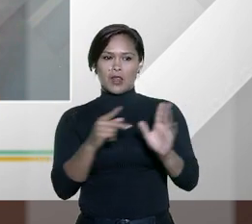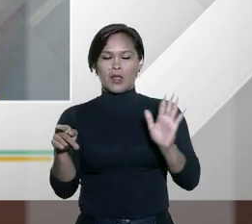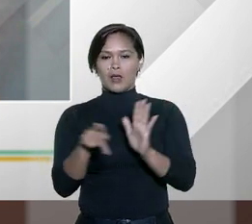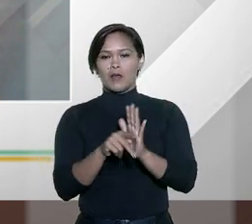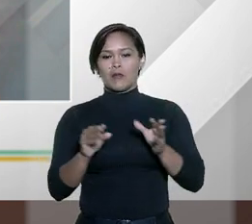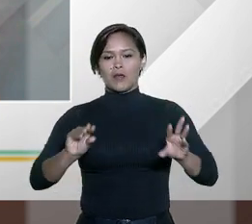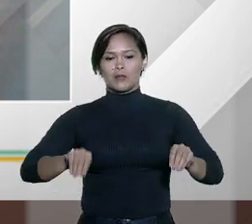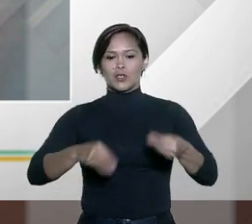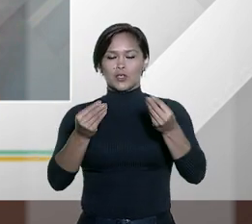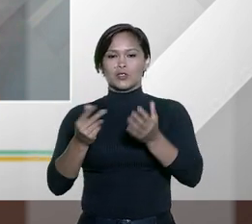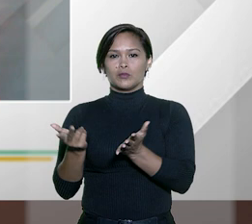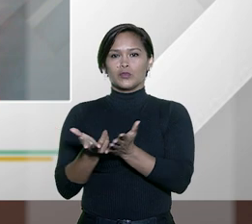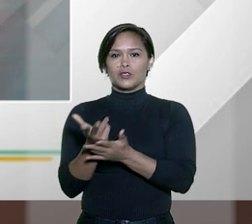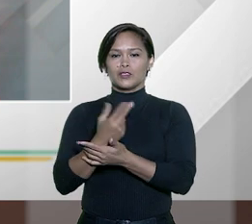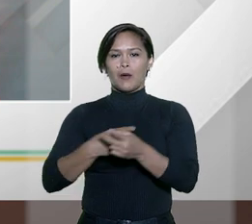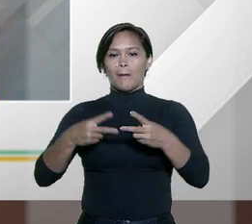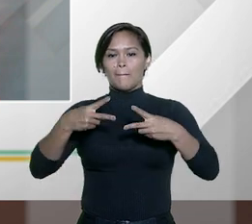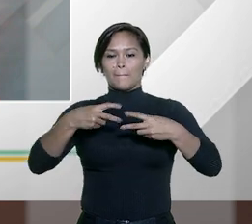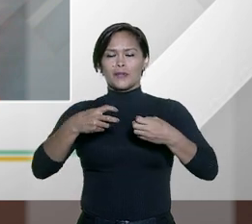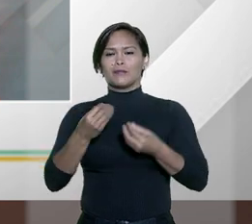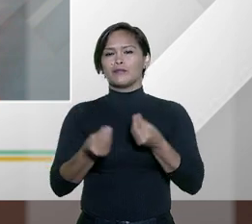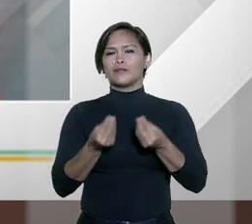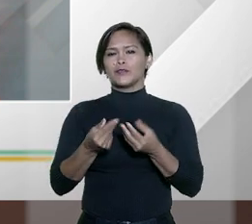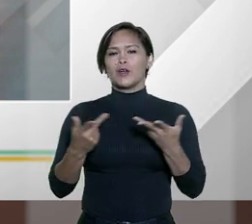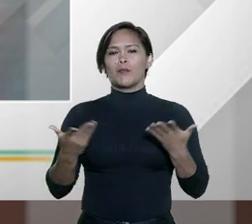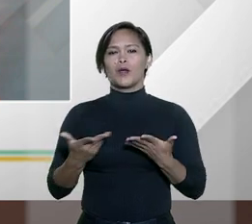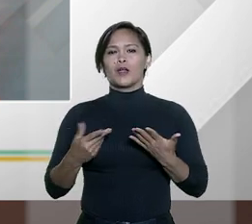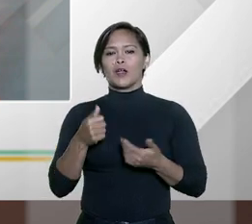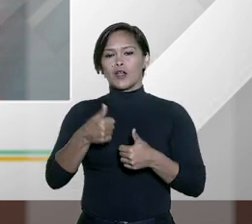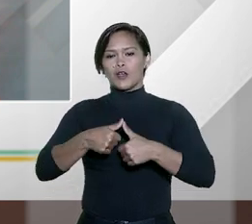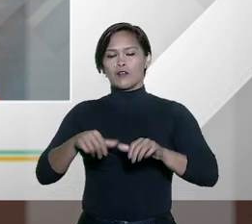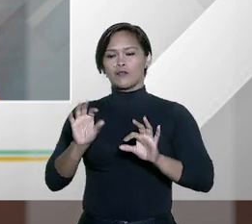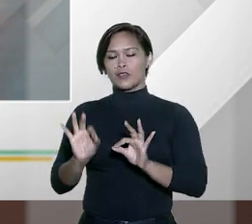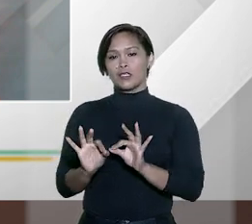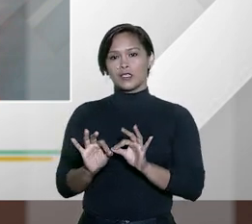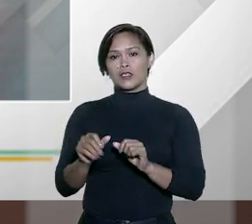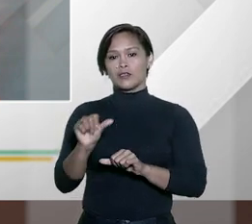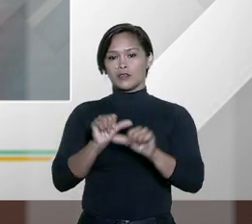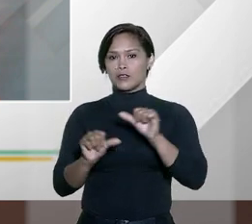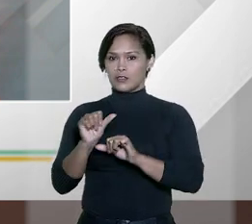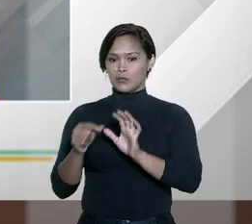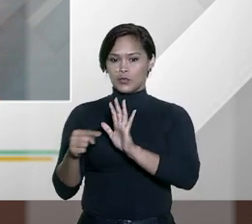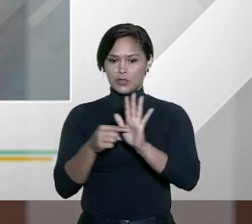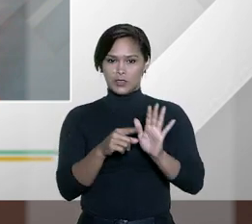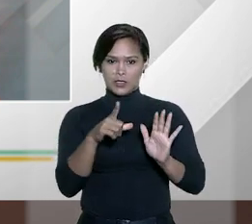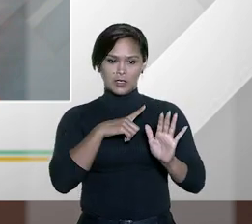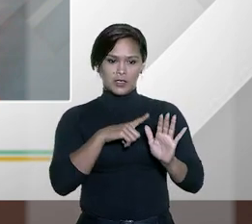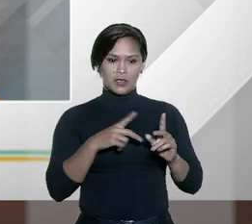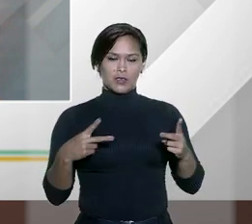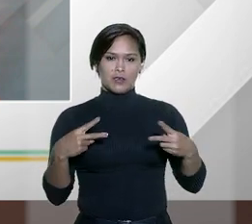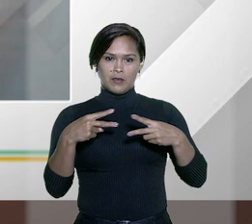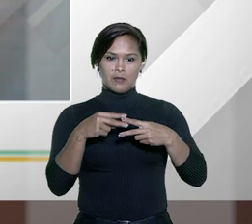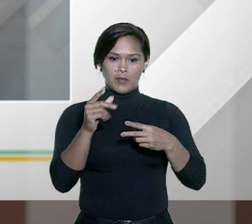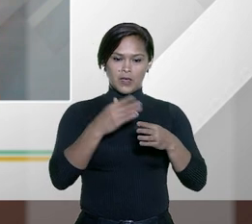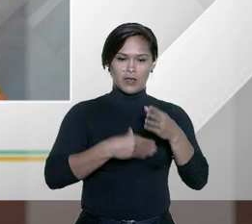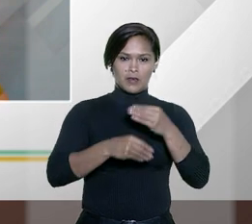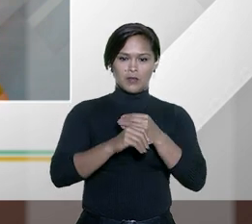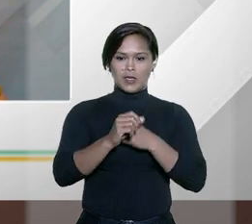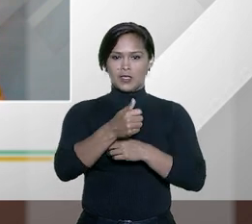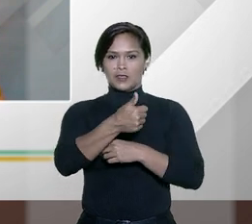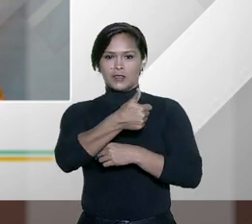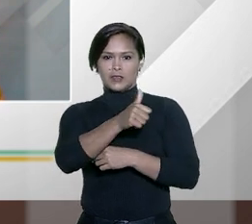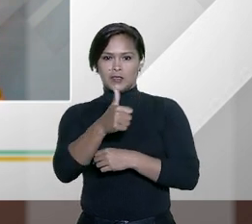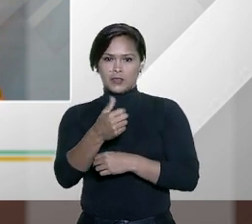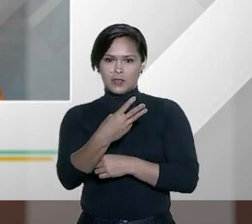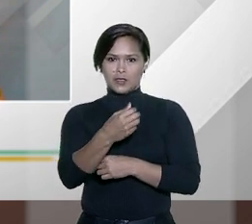próprias contribuições previdenciárias, como é que ficam essas questões agora, professor Antônio, com as mudanças trazidas pelas emendas 113